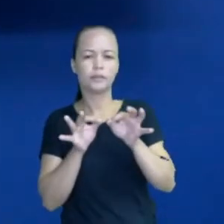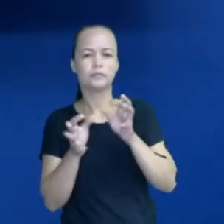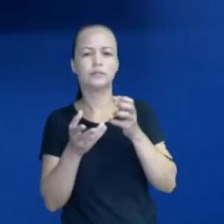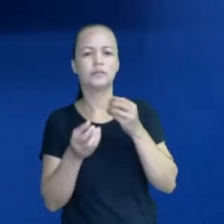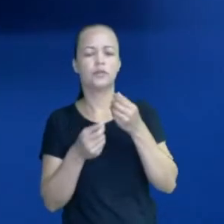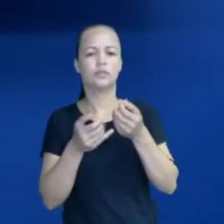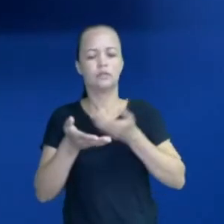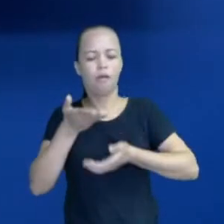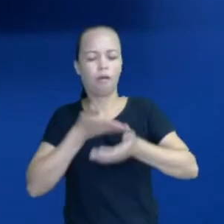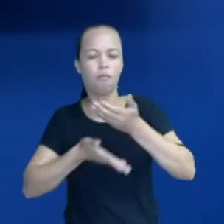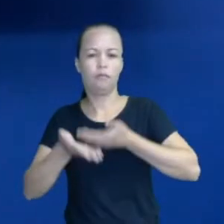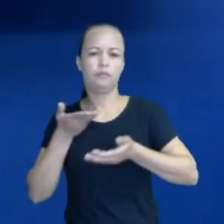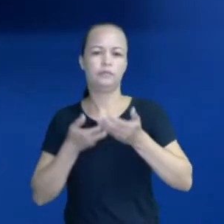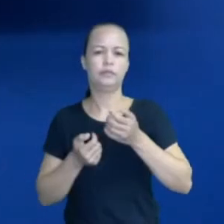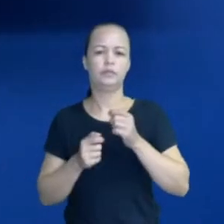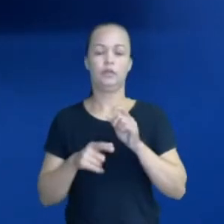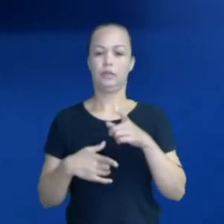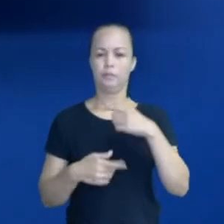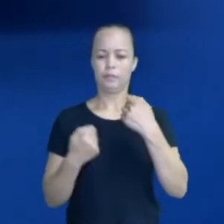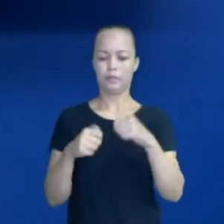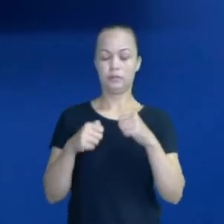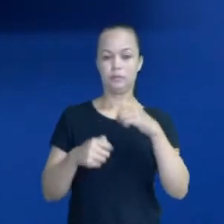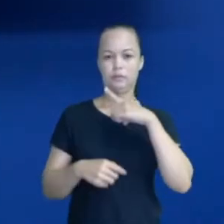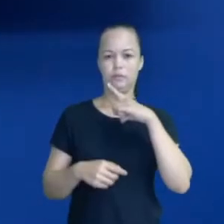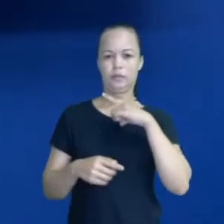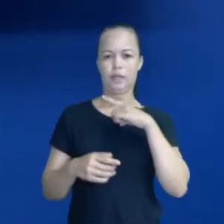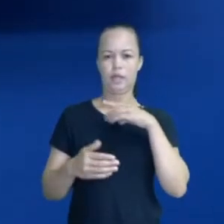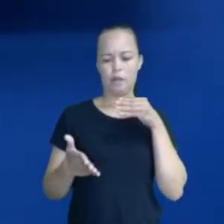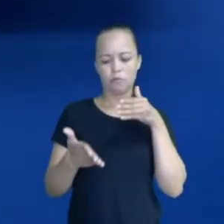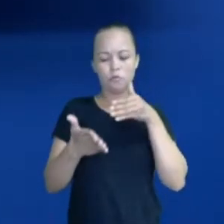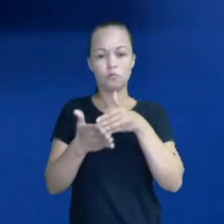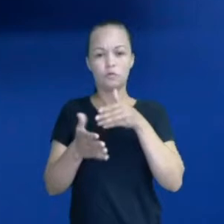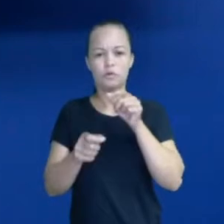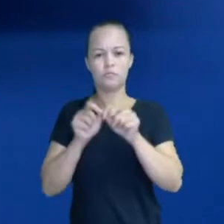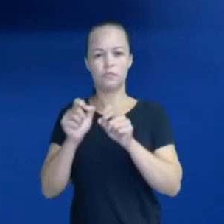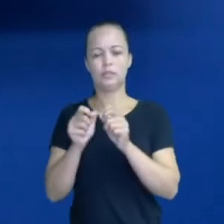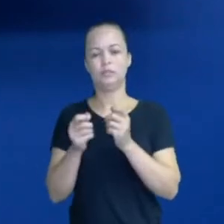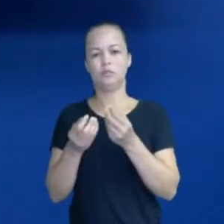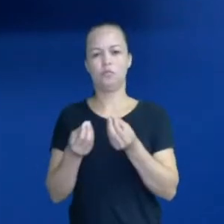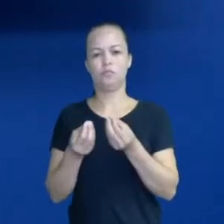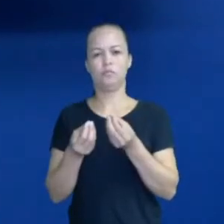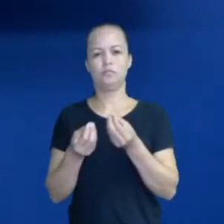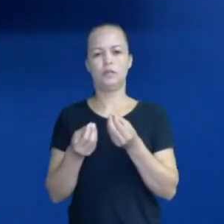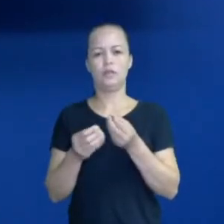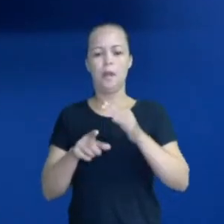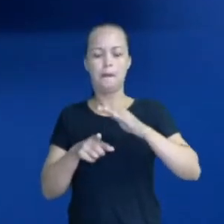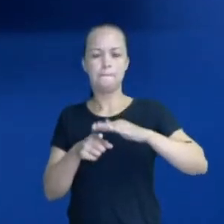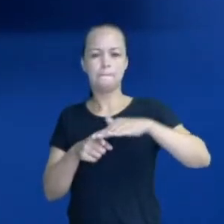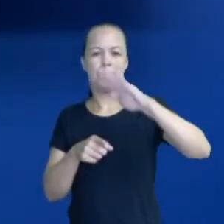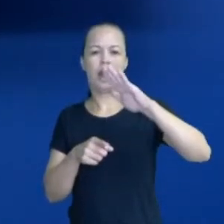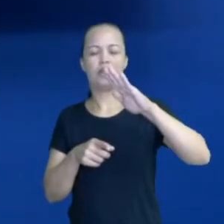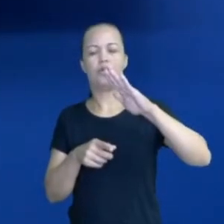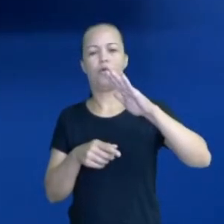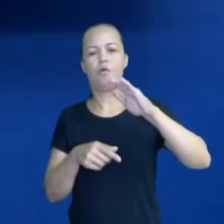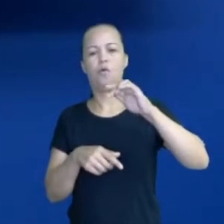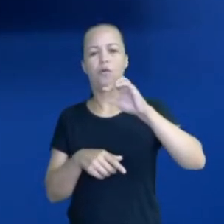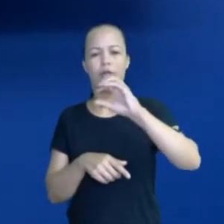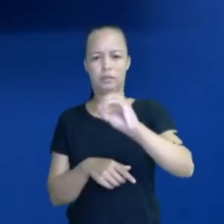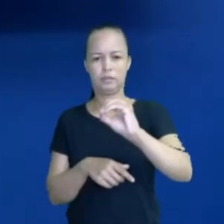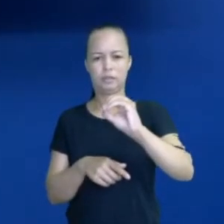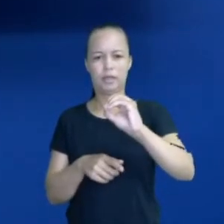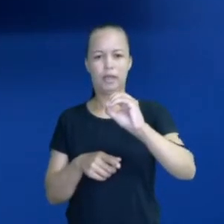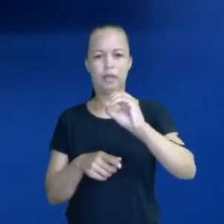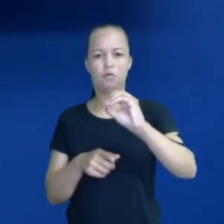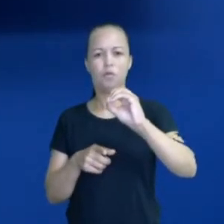relacionadas, tá? E aí eu preciso ter a limitação. Então, maior que 0, menor que